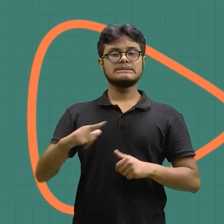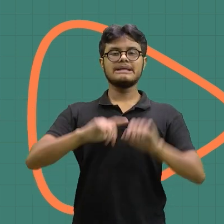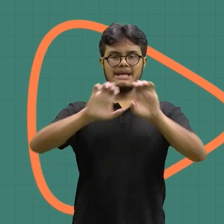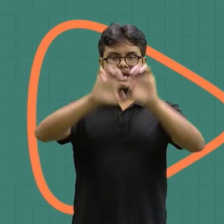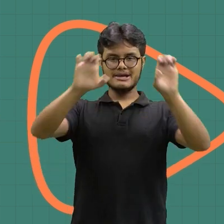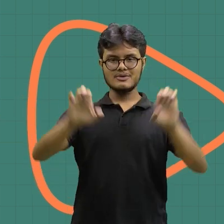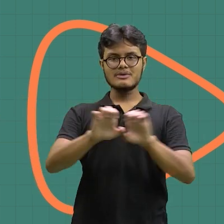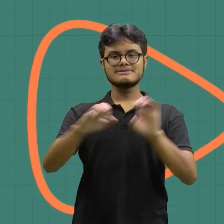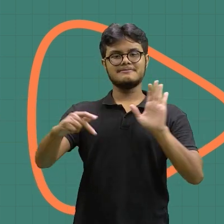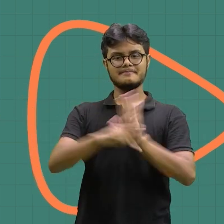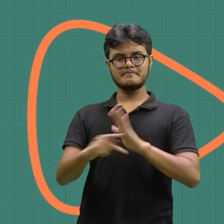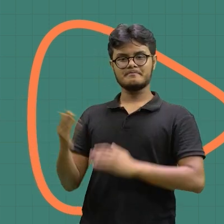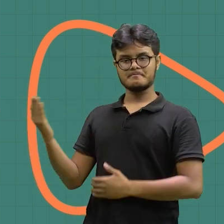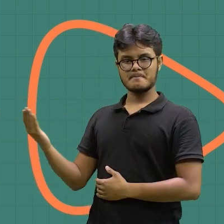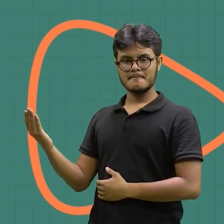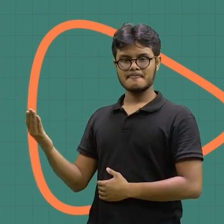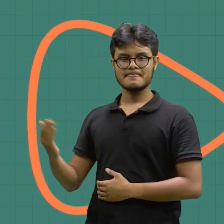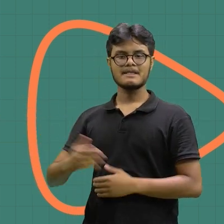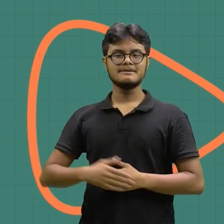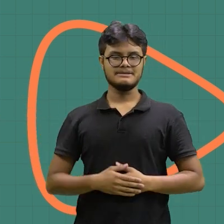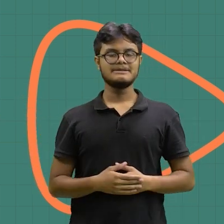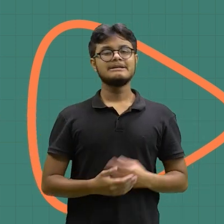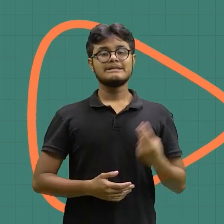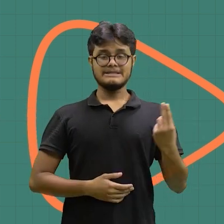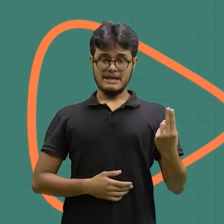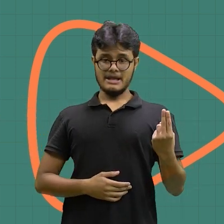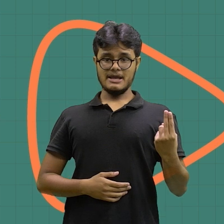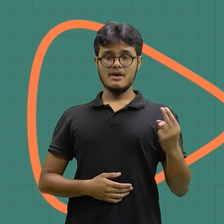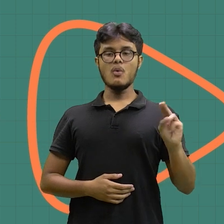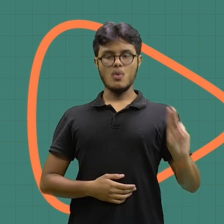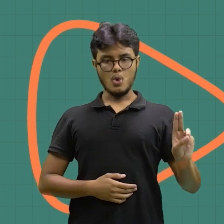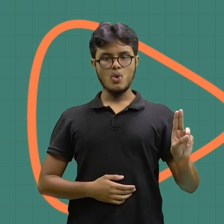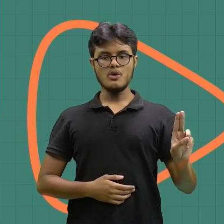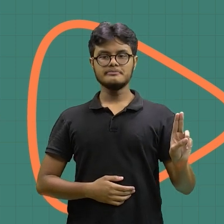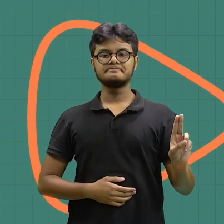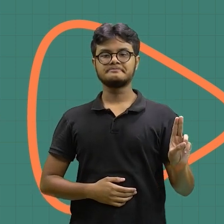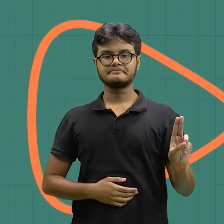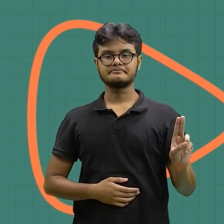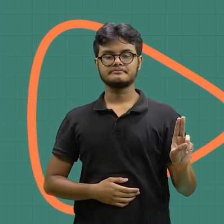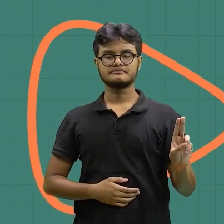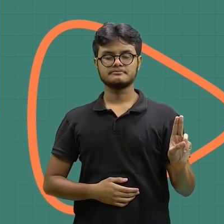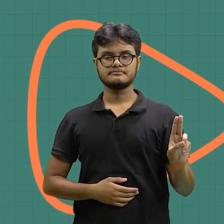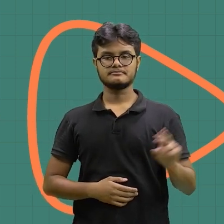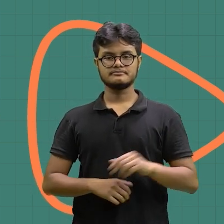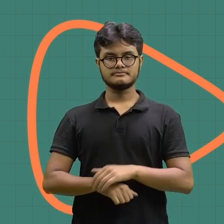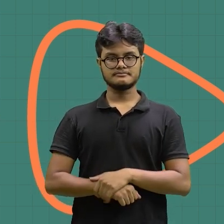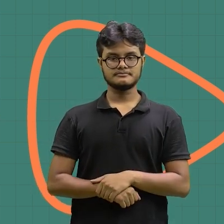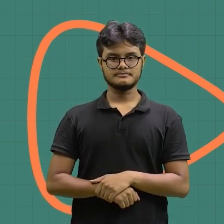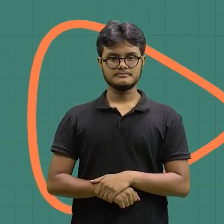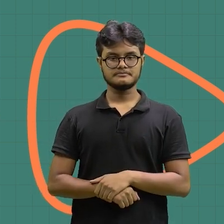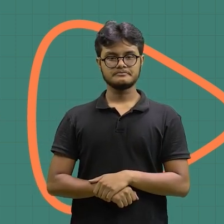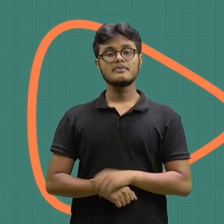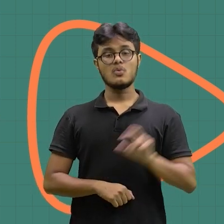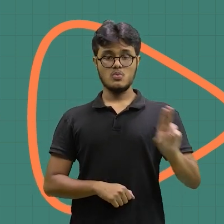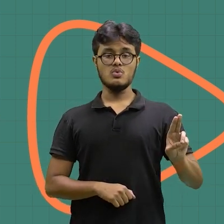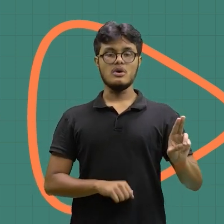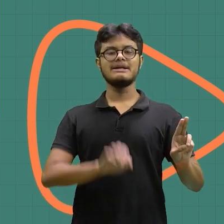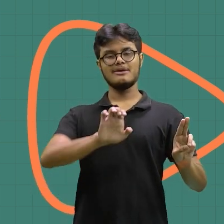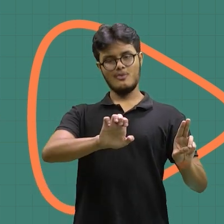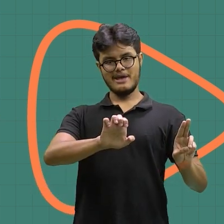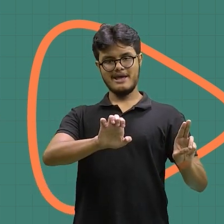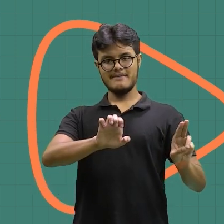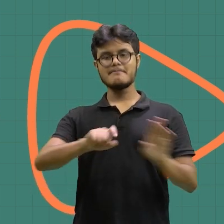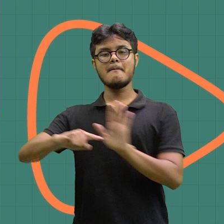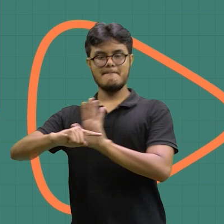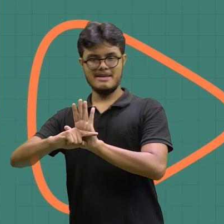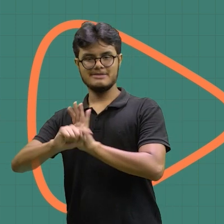esta equação aqui, que é a minha equação do gerador, onde eu tenho que a diferença de potencial é